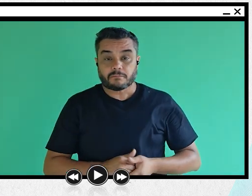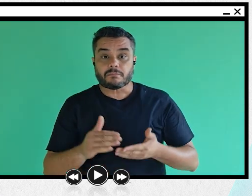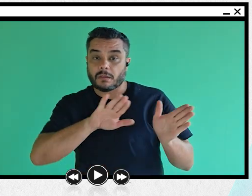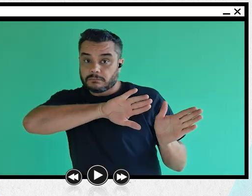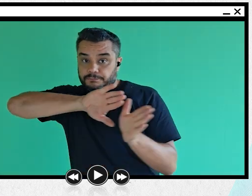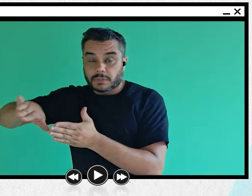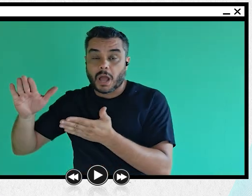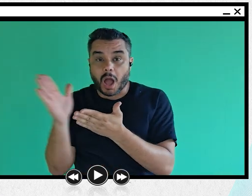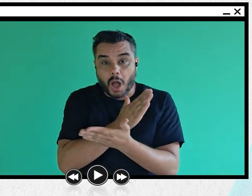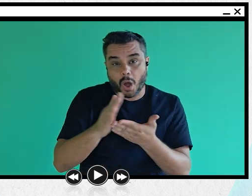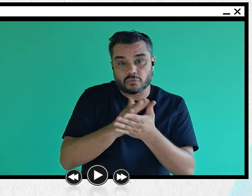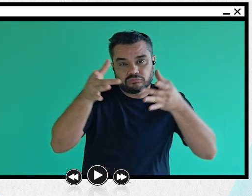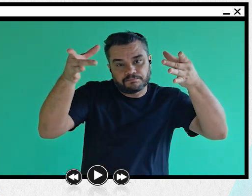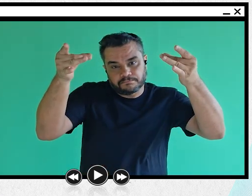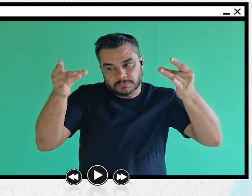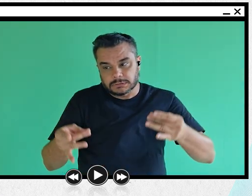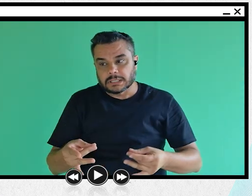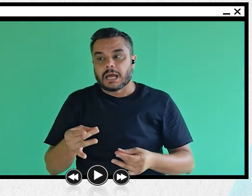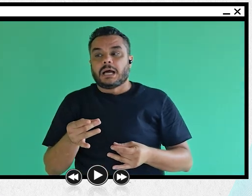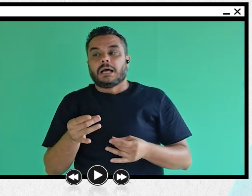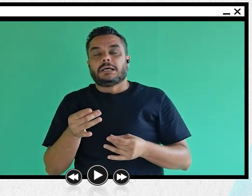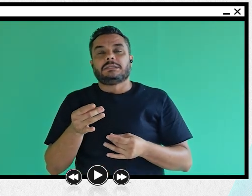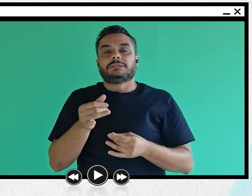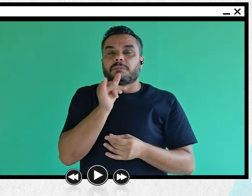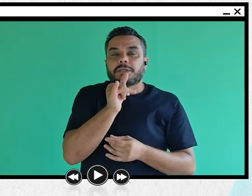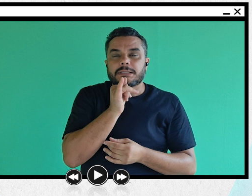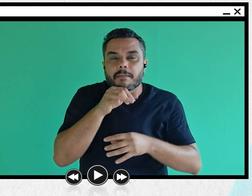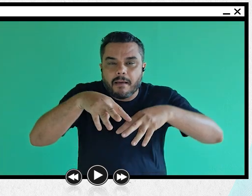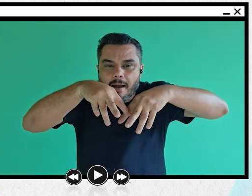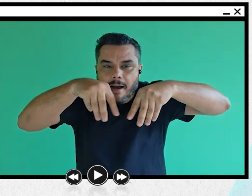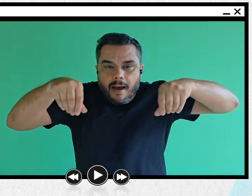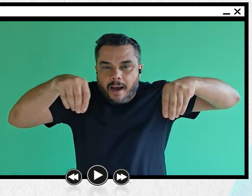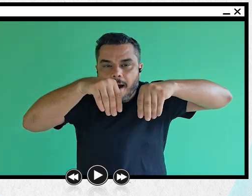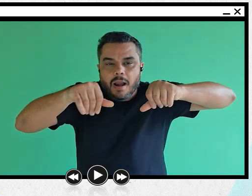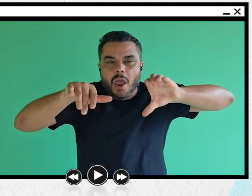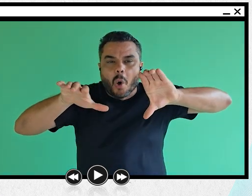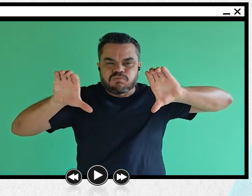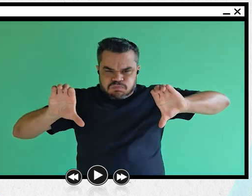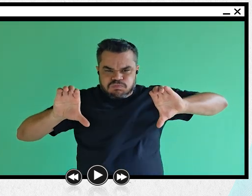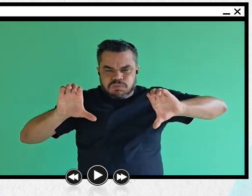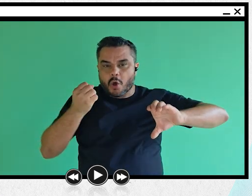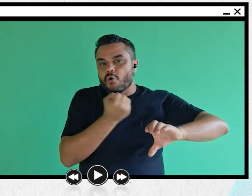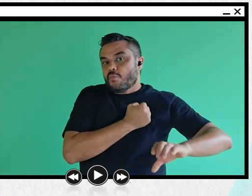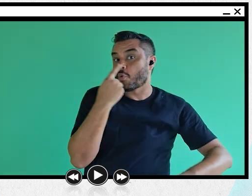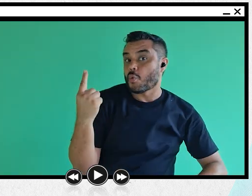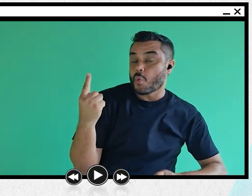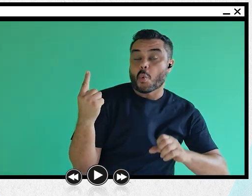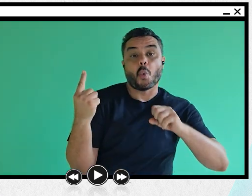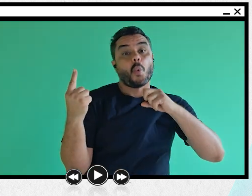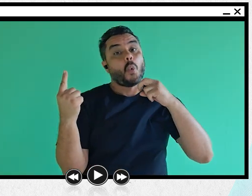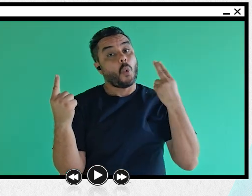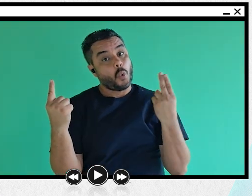alguns detalhes, né? A gente trabalha com areia grossa e brita também, uma brita relativamente grossa, número 2 ou 3, para facilitar a